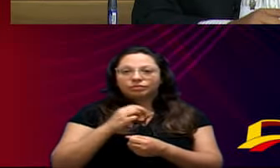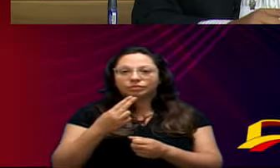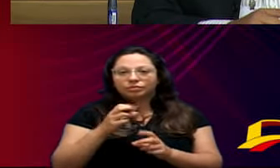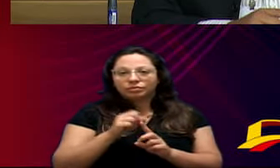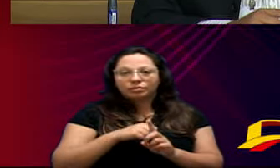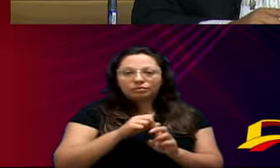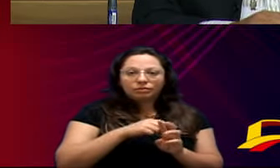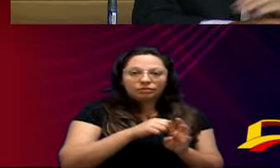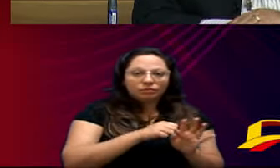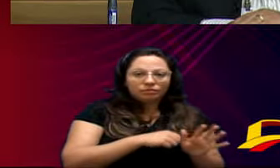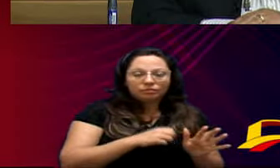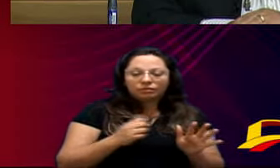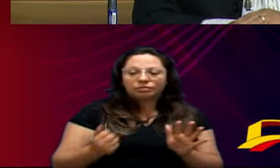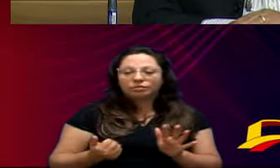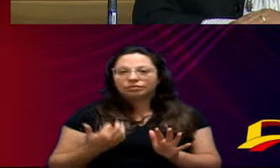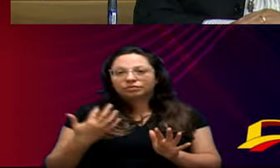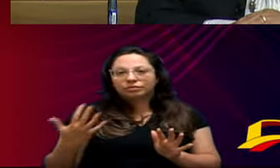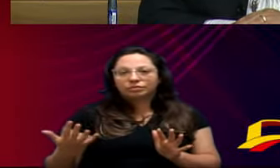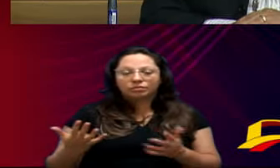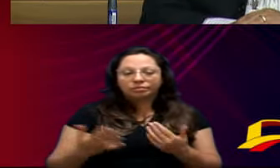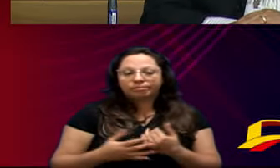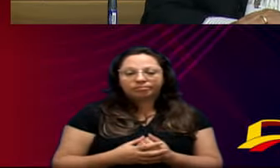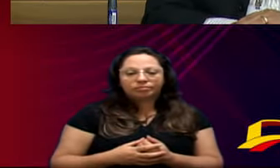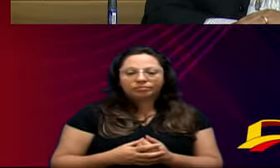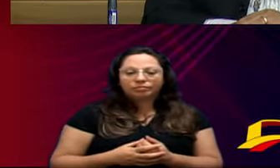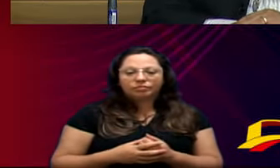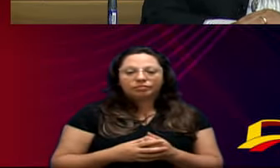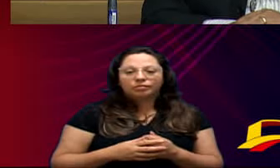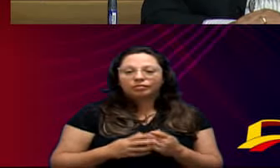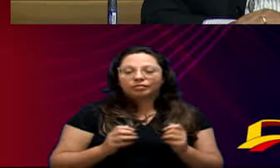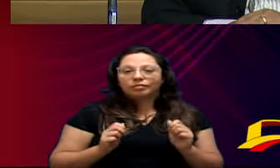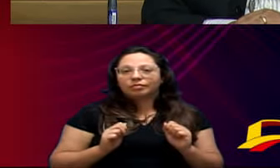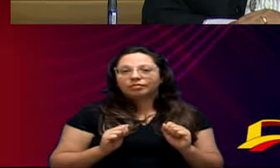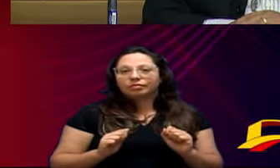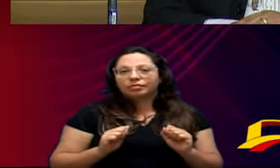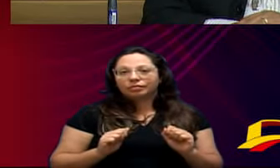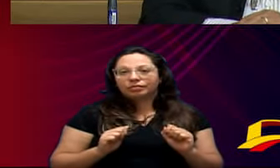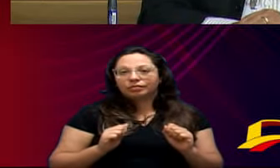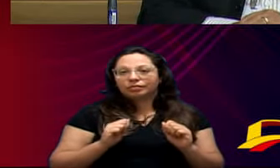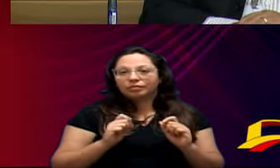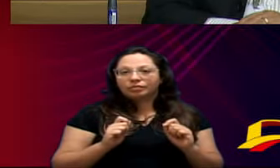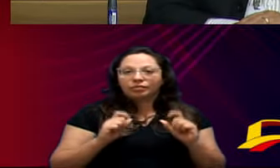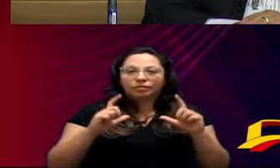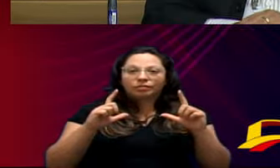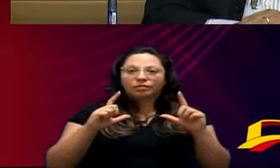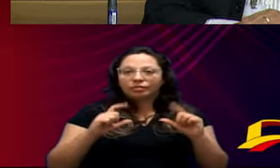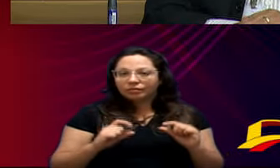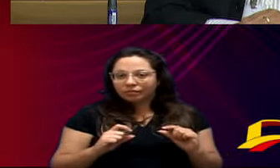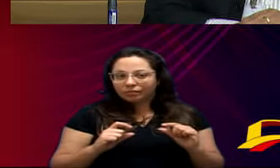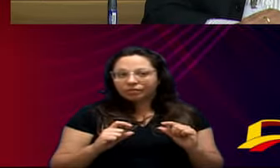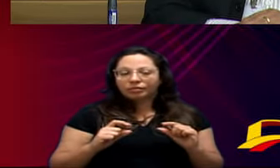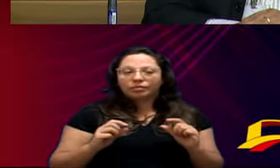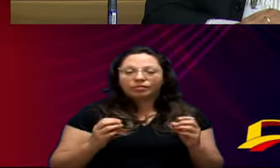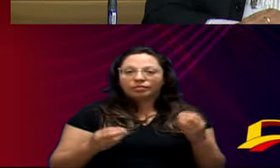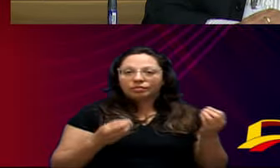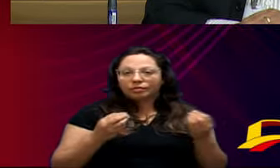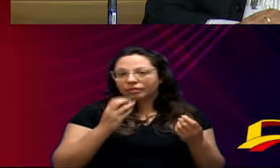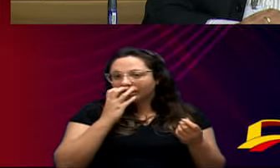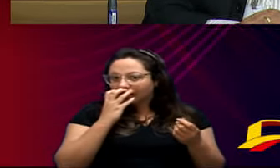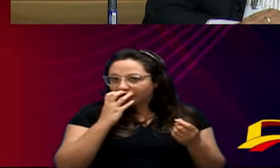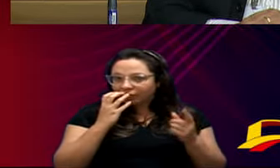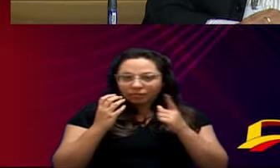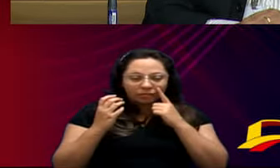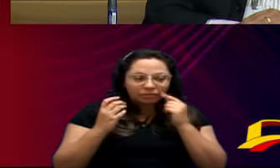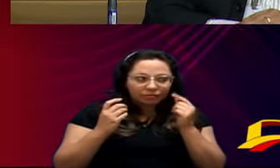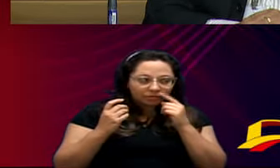Qual é isso de que a né Qual que é a a probabilidade tem aumentado não tem aumentado o número de cachorros e gatos